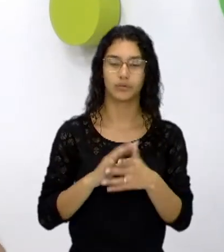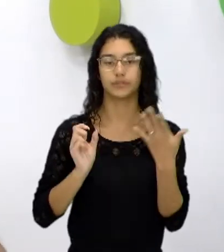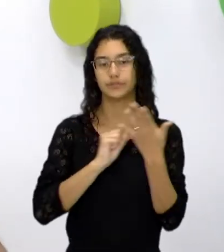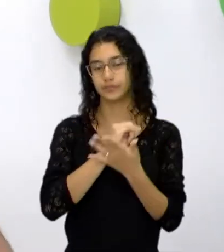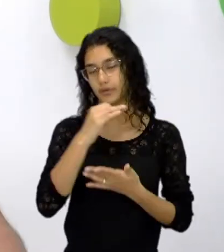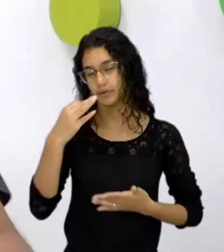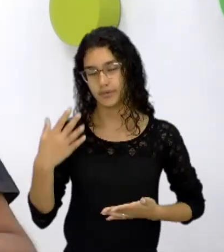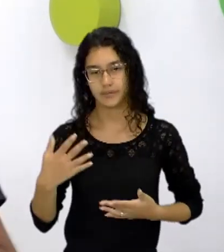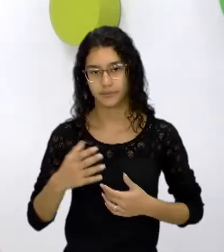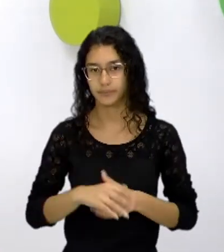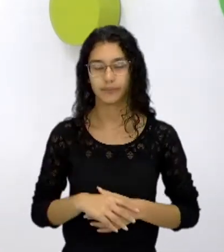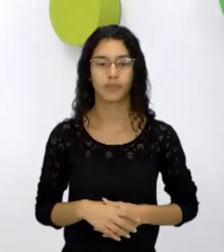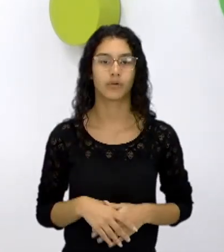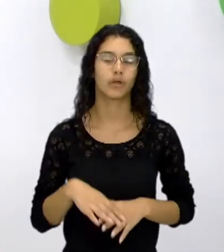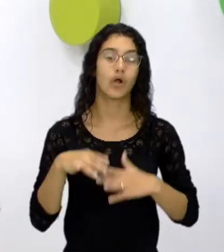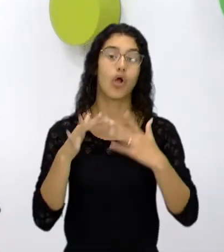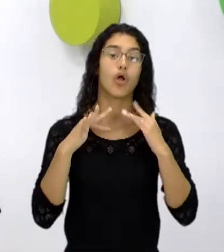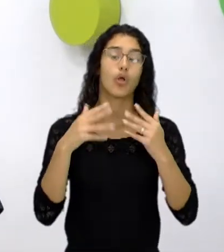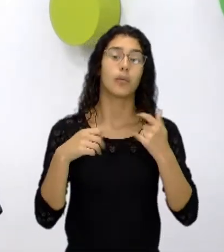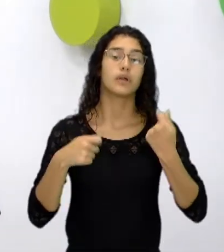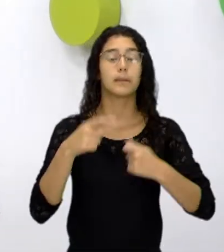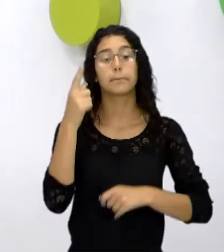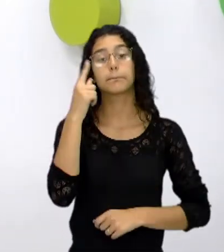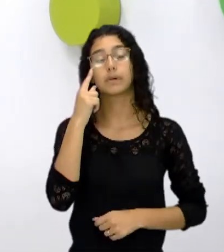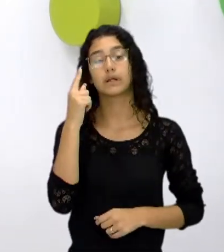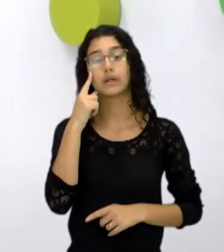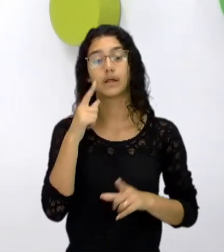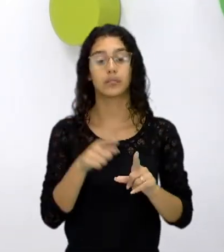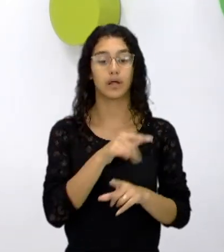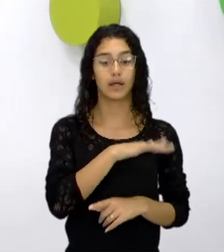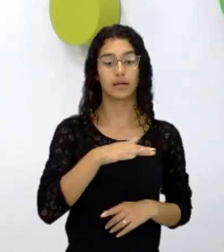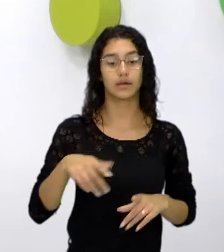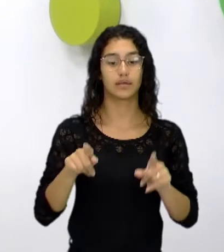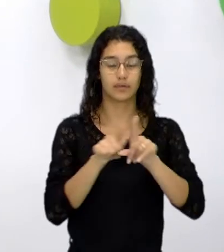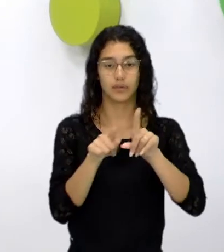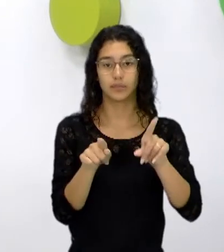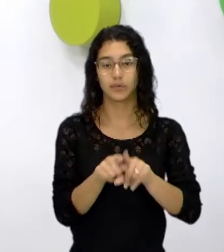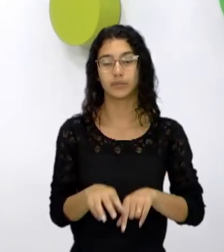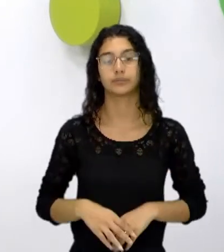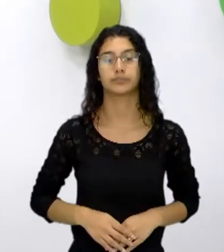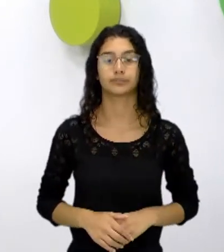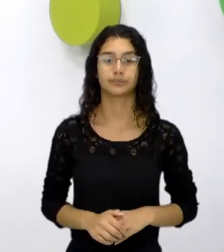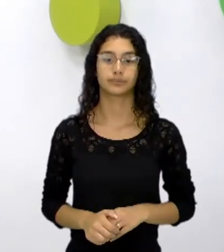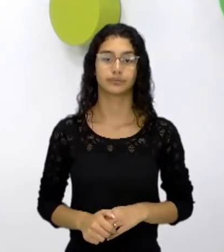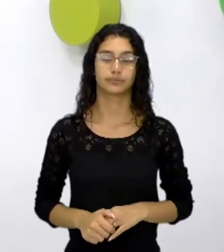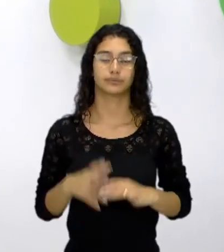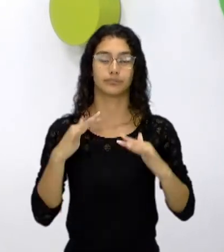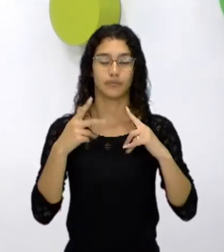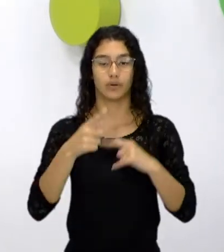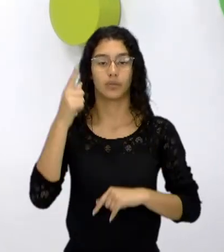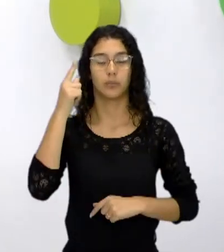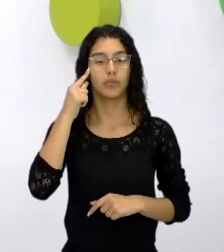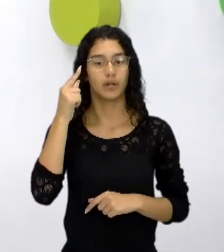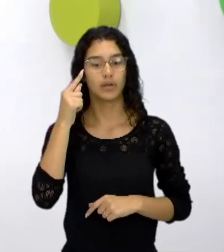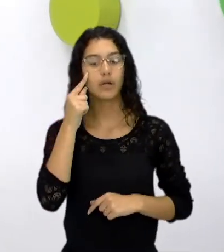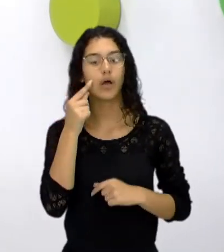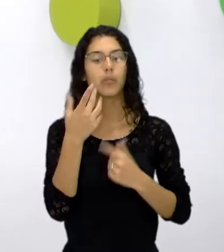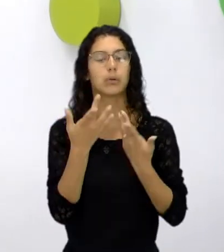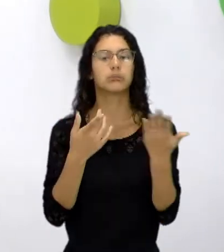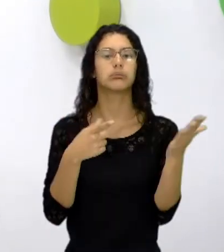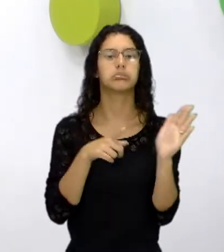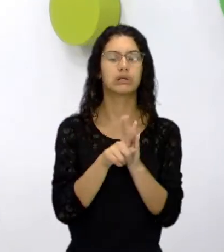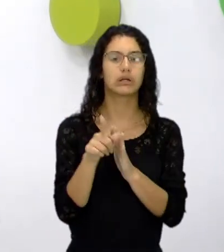etc. Né? Então, tudo isso aí tem que ser pensado, as crianças e tudo mais. Tudo isso tem que ser pensado como uma